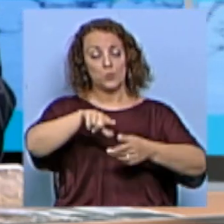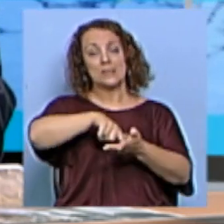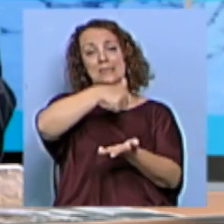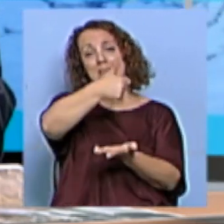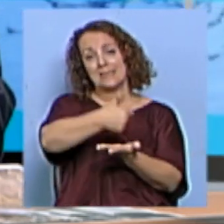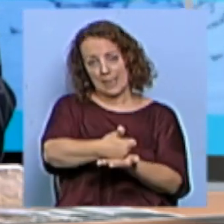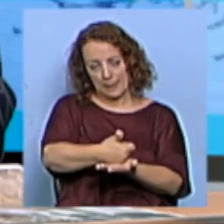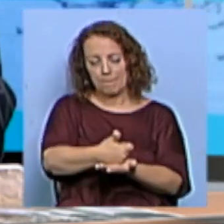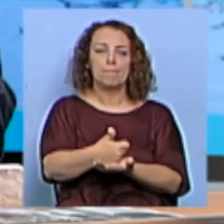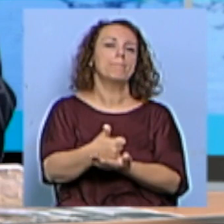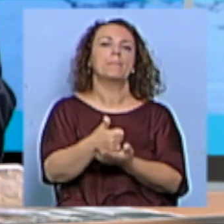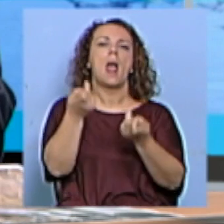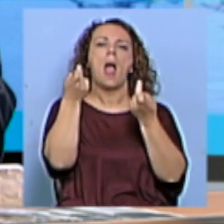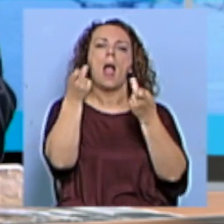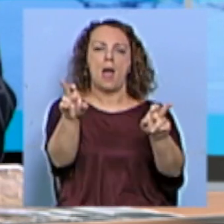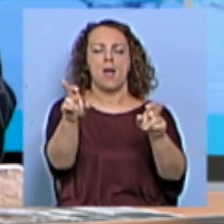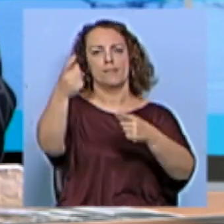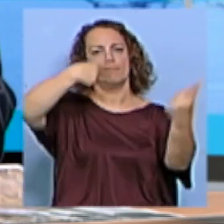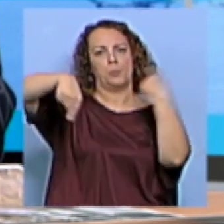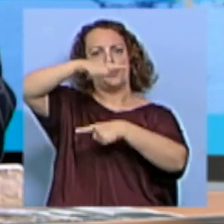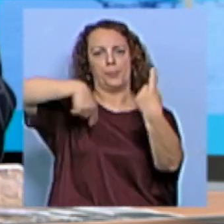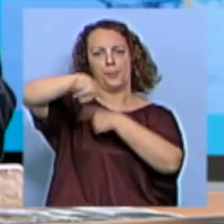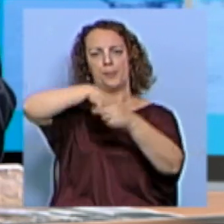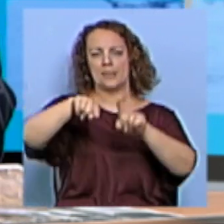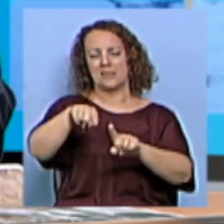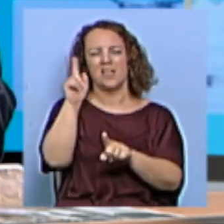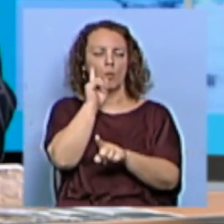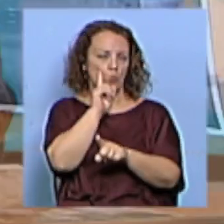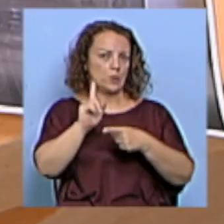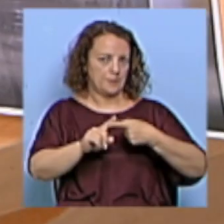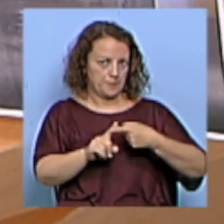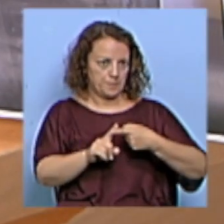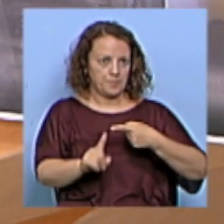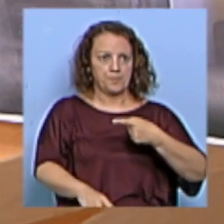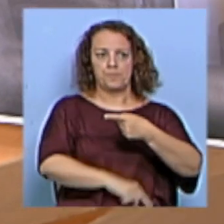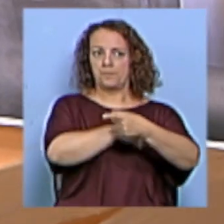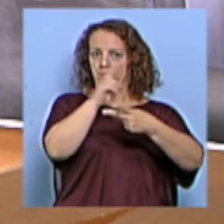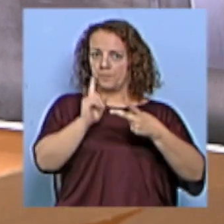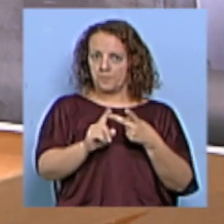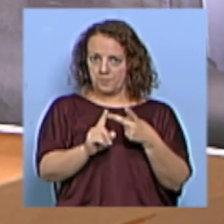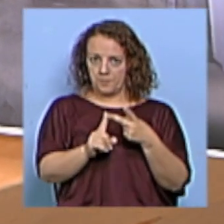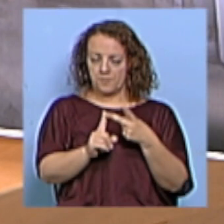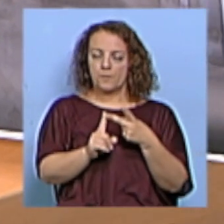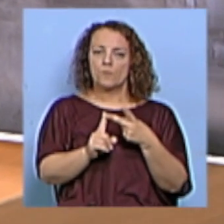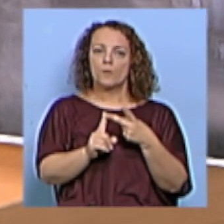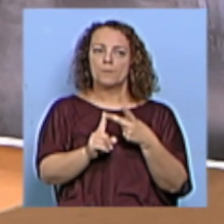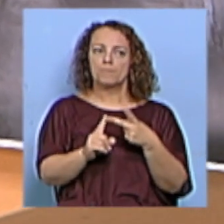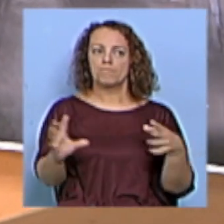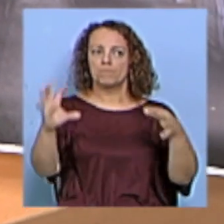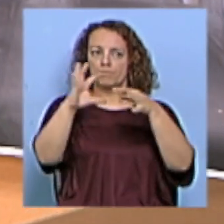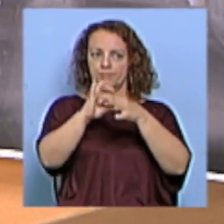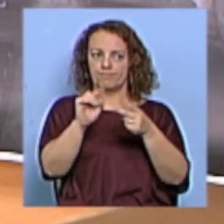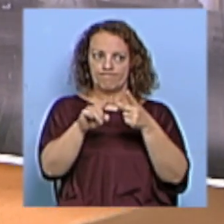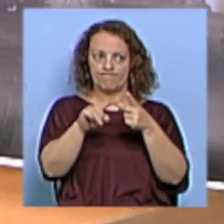com circulação de ar. Isso é uma questão importante. A outra questão tem a ver com a utilização